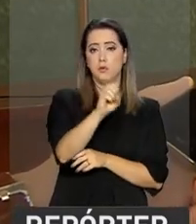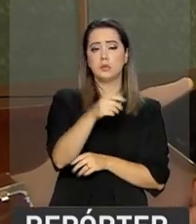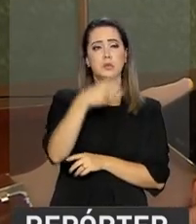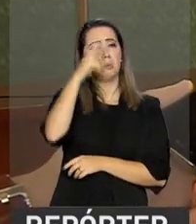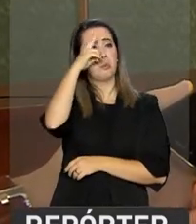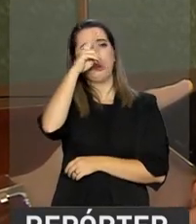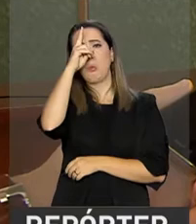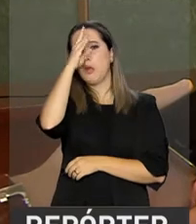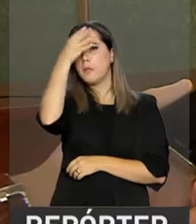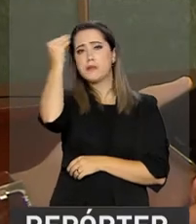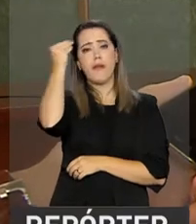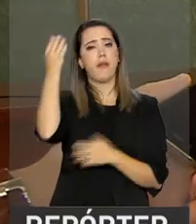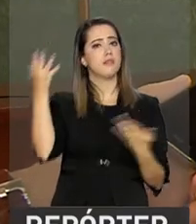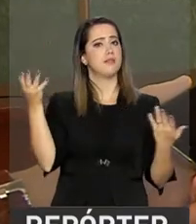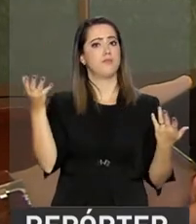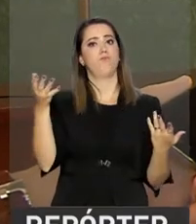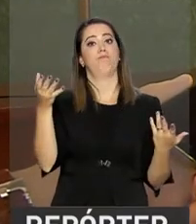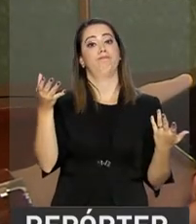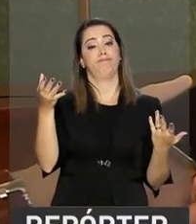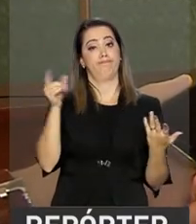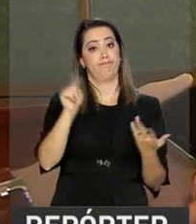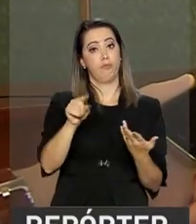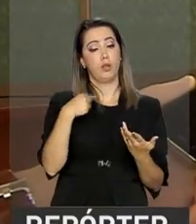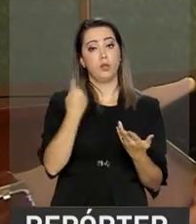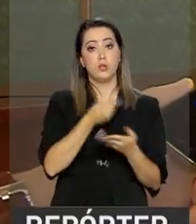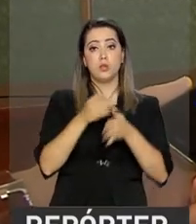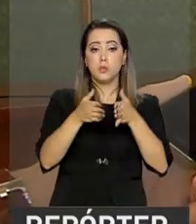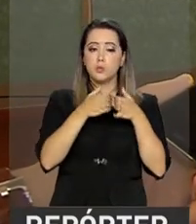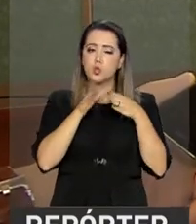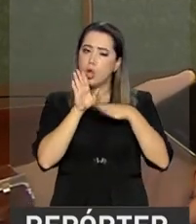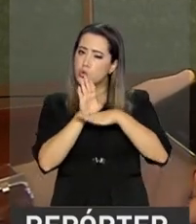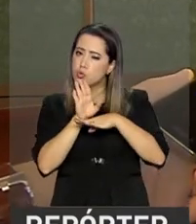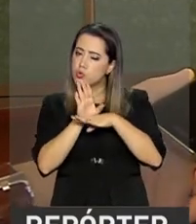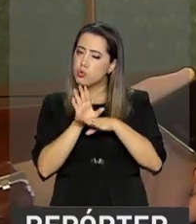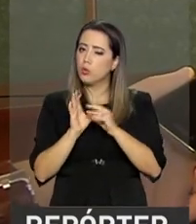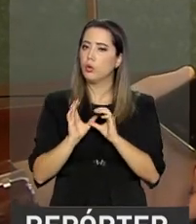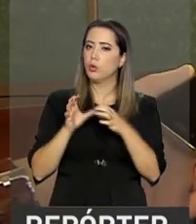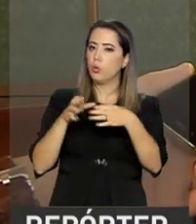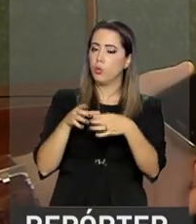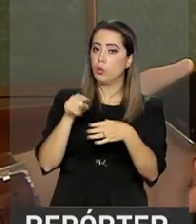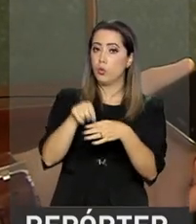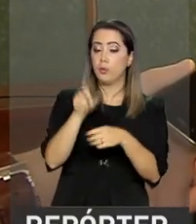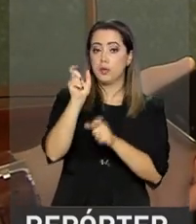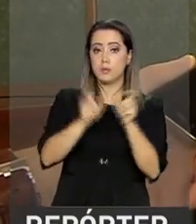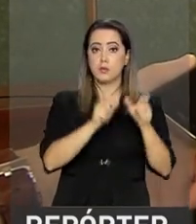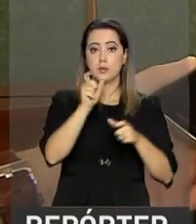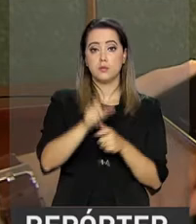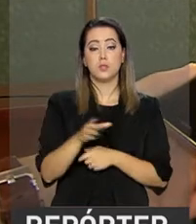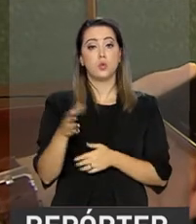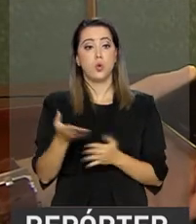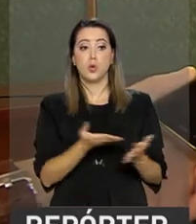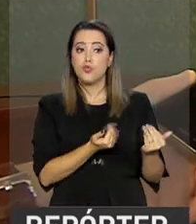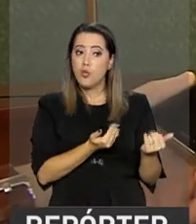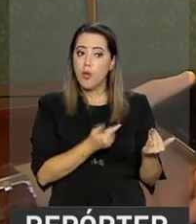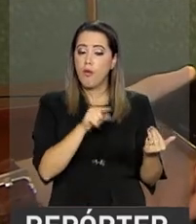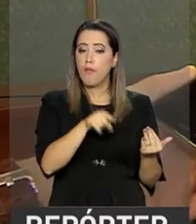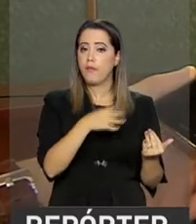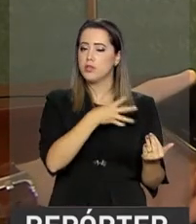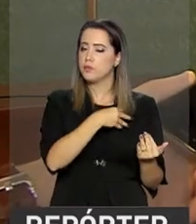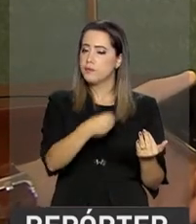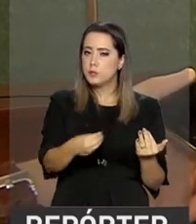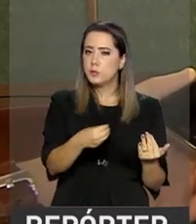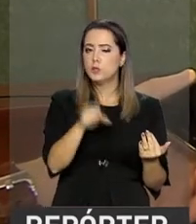recursos aplicados então com isso a gente está pedindo auxílio é para aquelas pessoas mais novas filhos